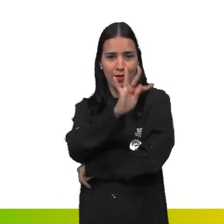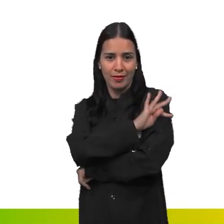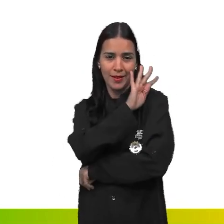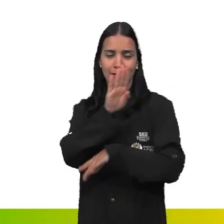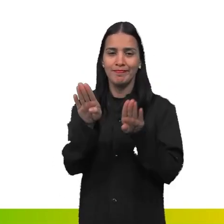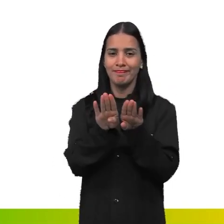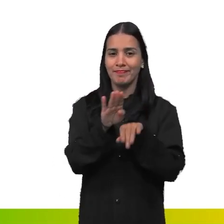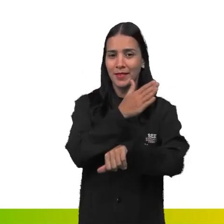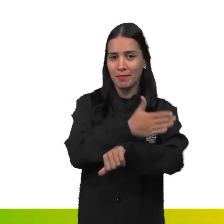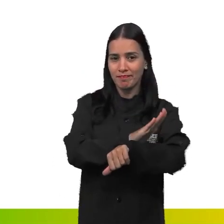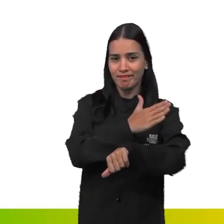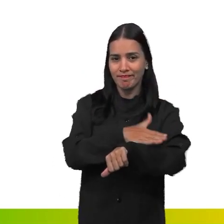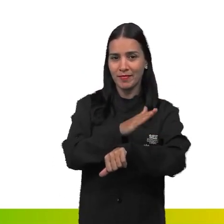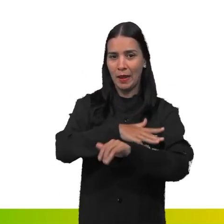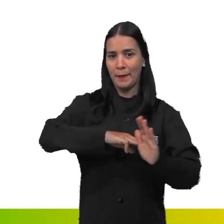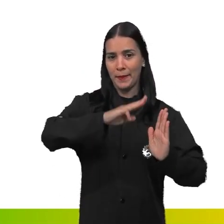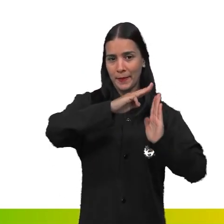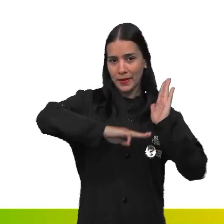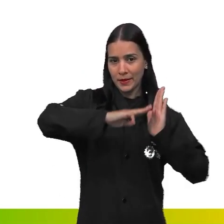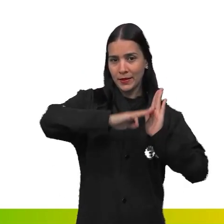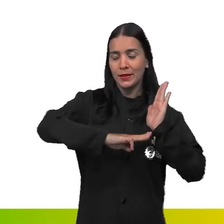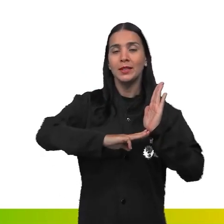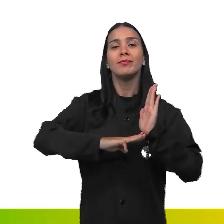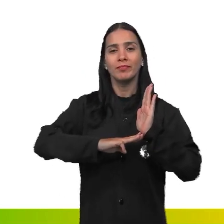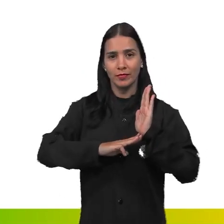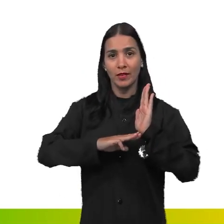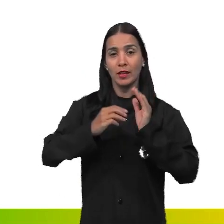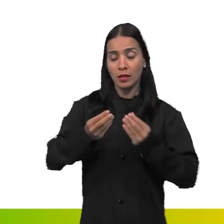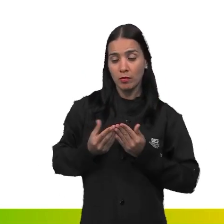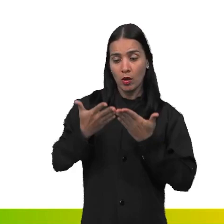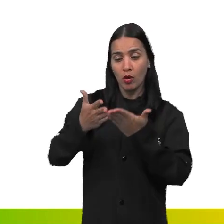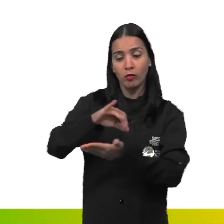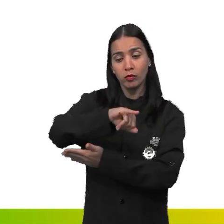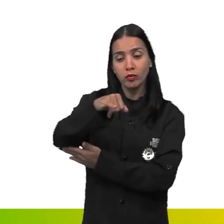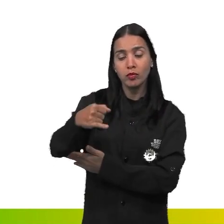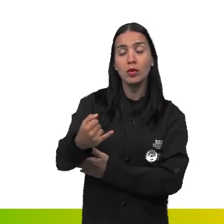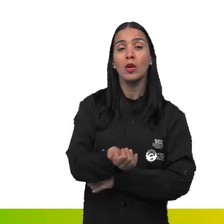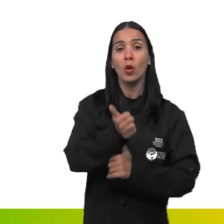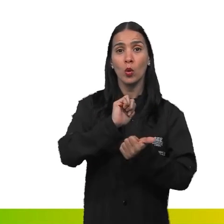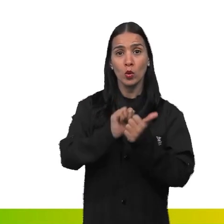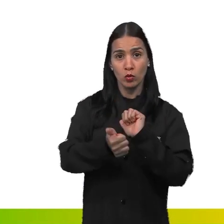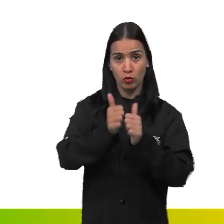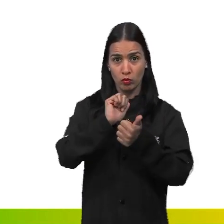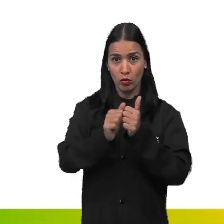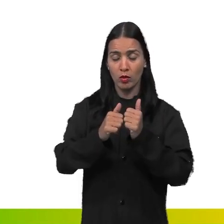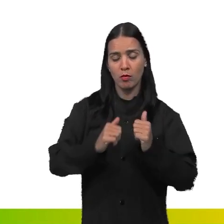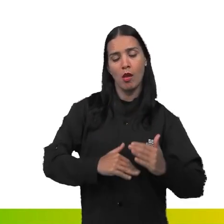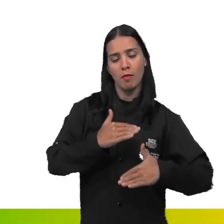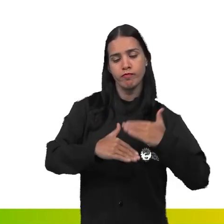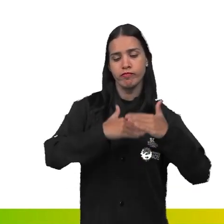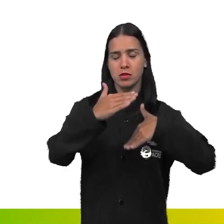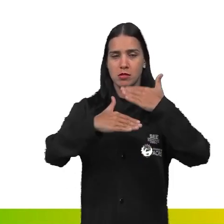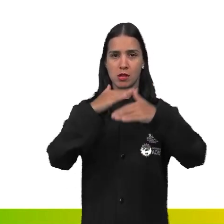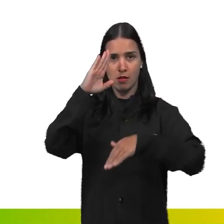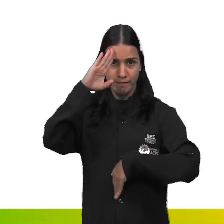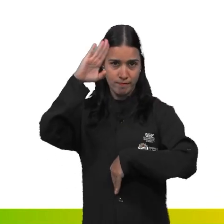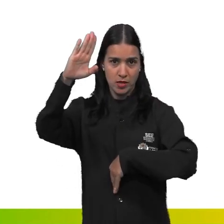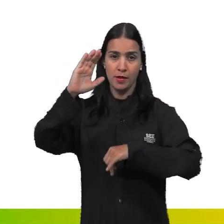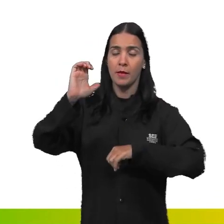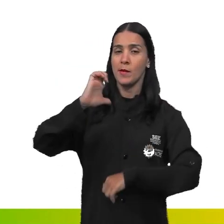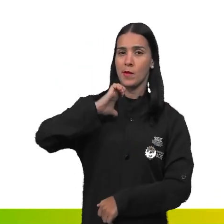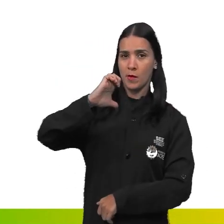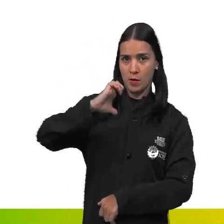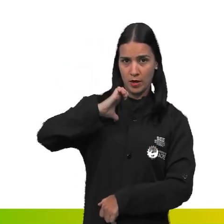tática, esses esportes oferecem oportunidades valiosas para o desenvolvimento de princípios